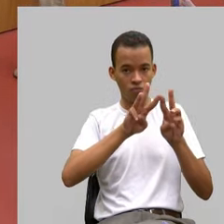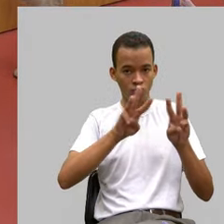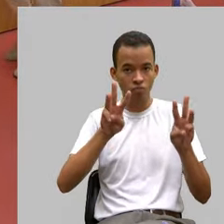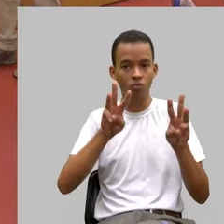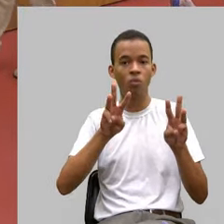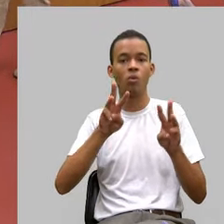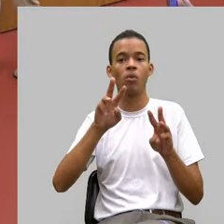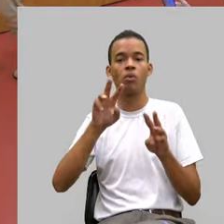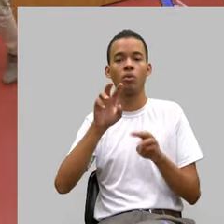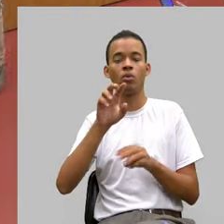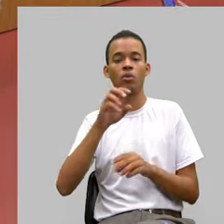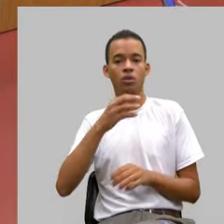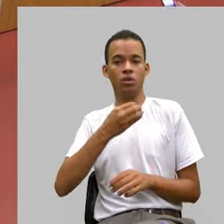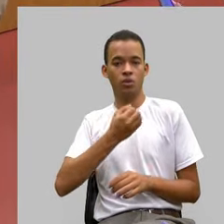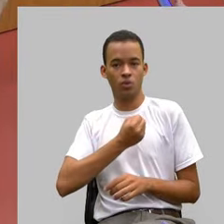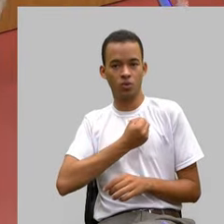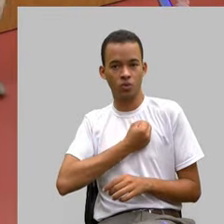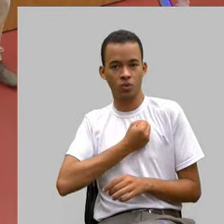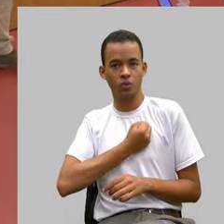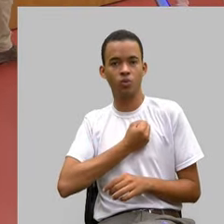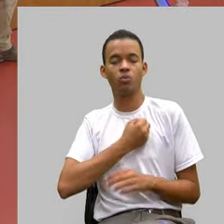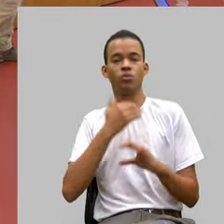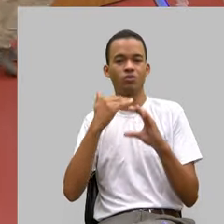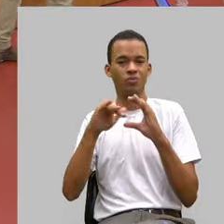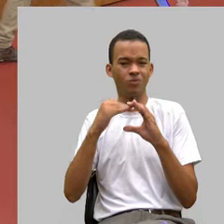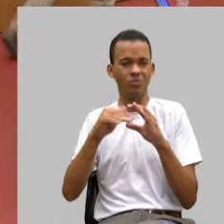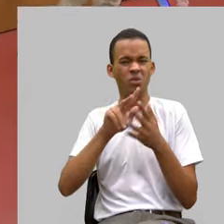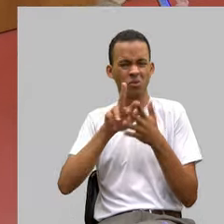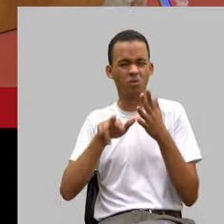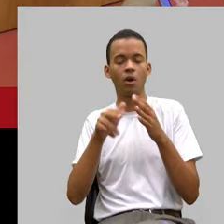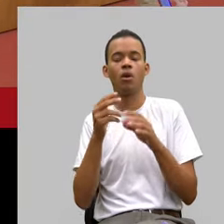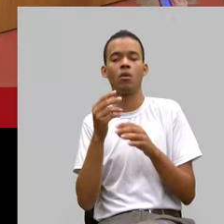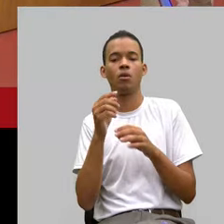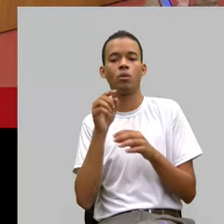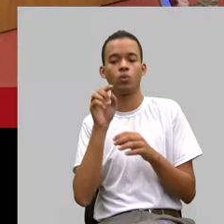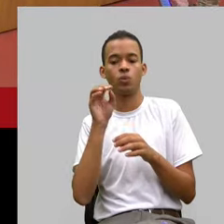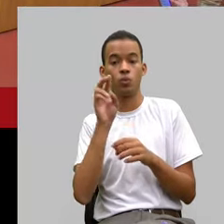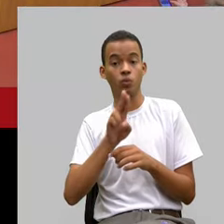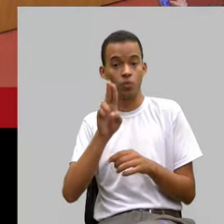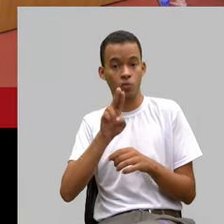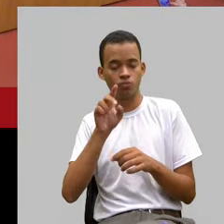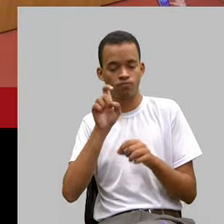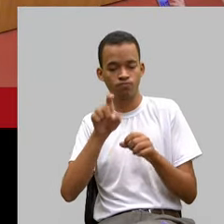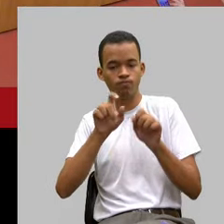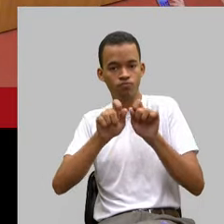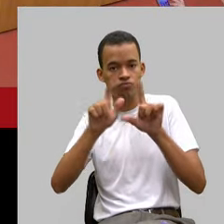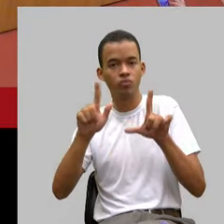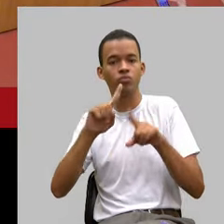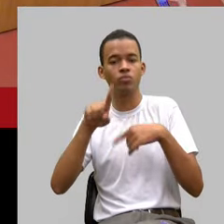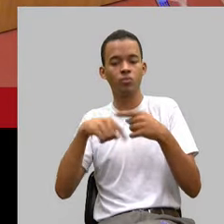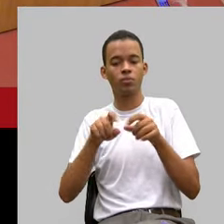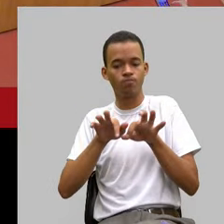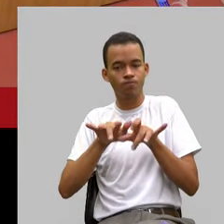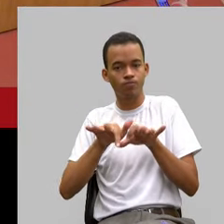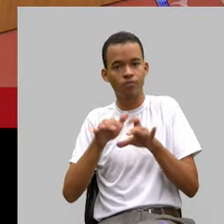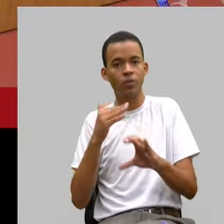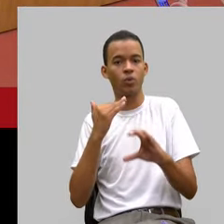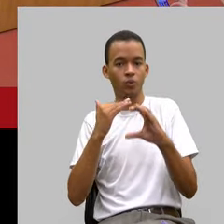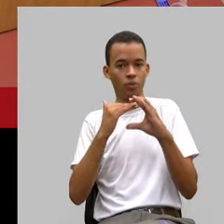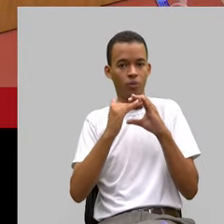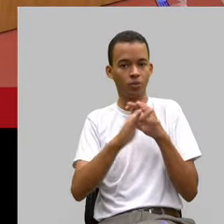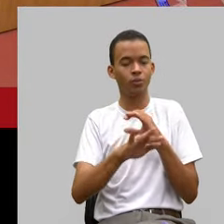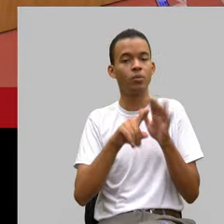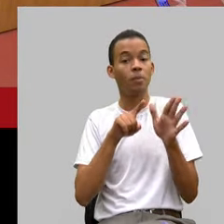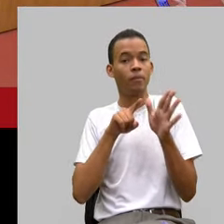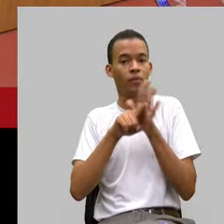ser feito também por meio de Contas do Facebook ou do Google as perguntas serão encaminhadas à coordenação da